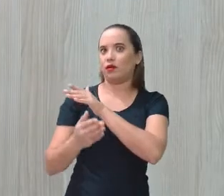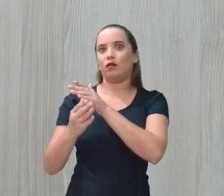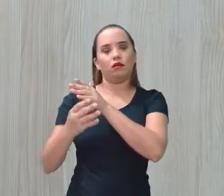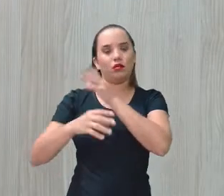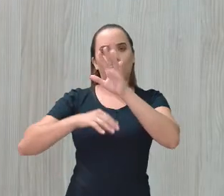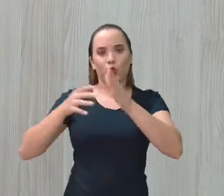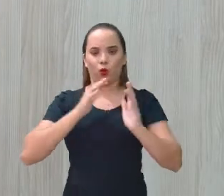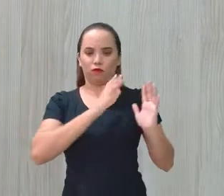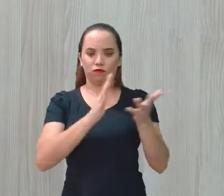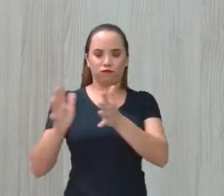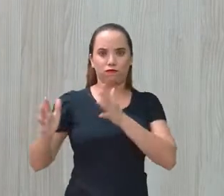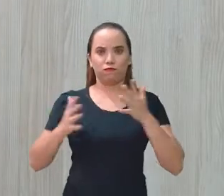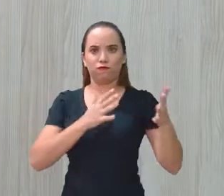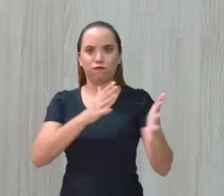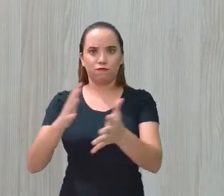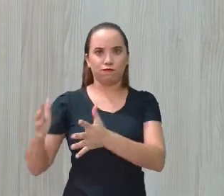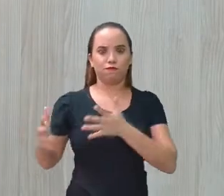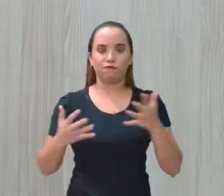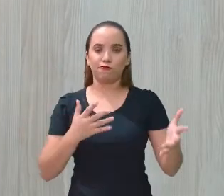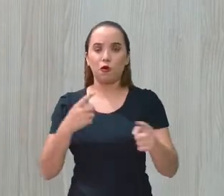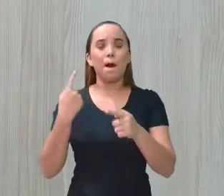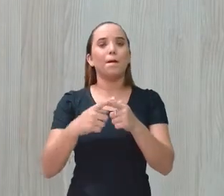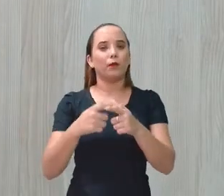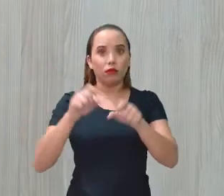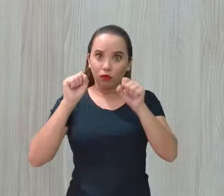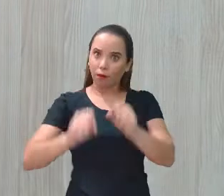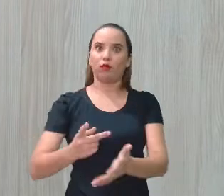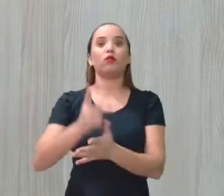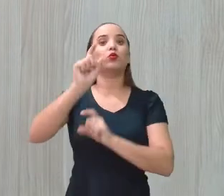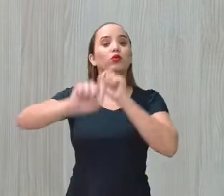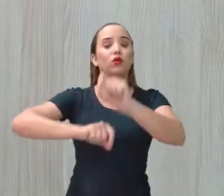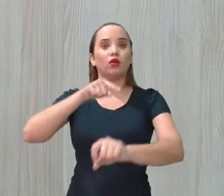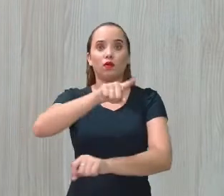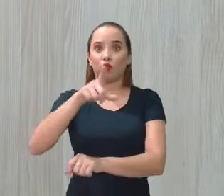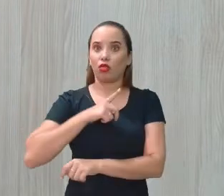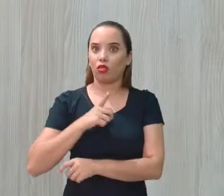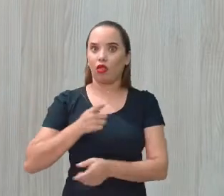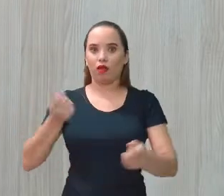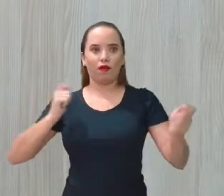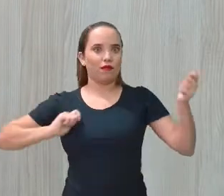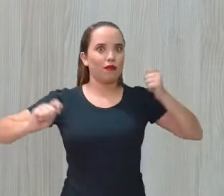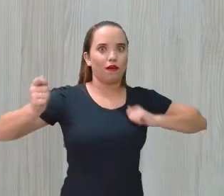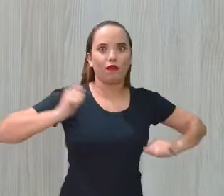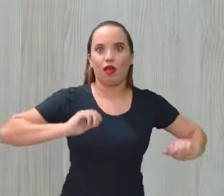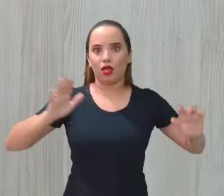não desprezem a ansiedade no momento da fala. Não desprezem a